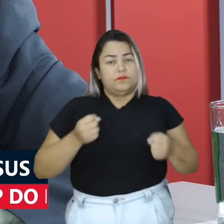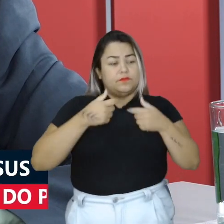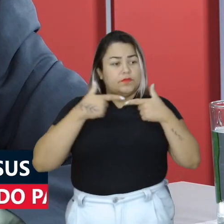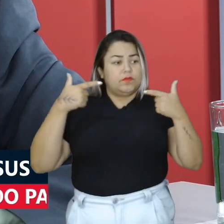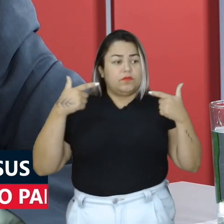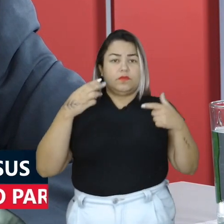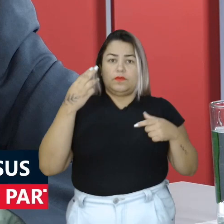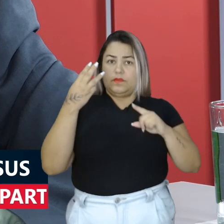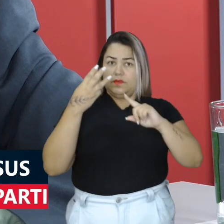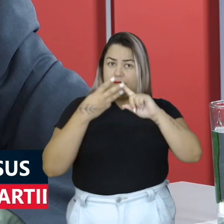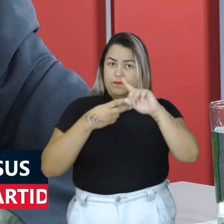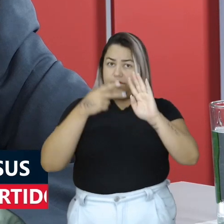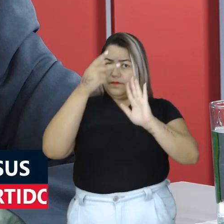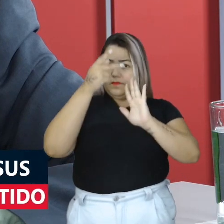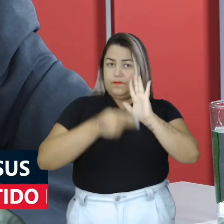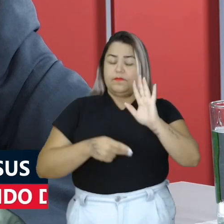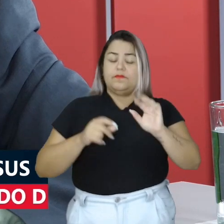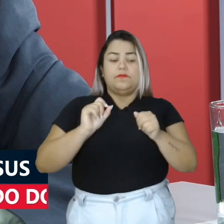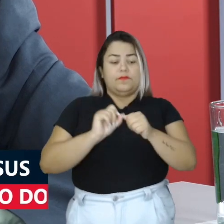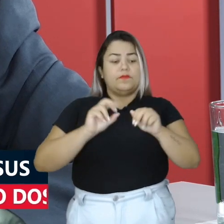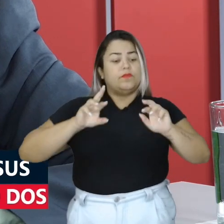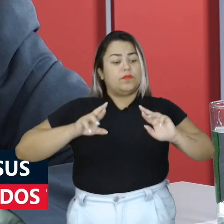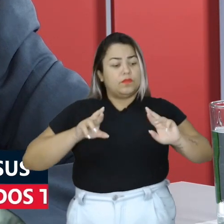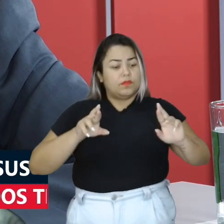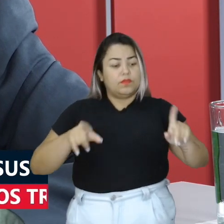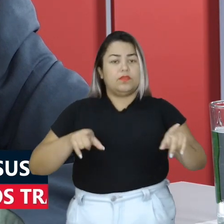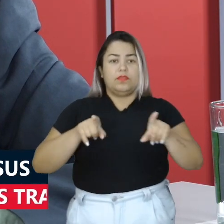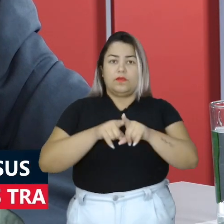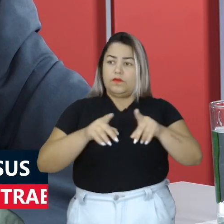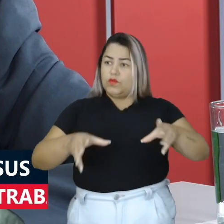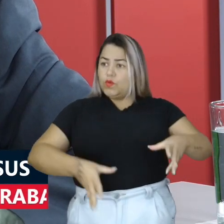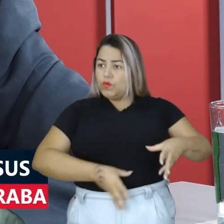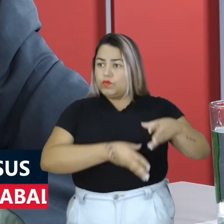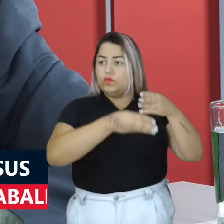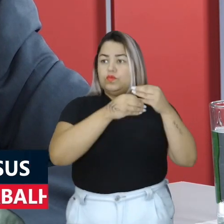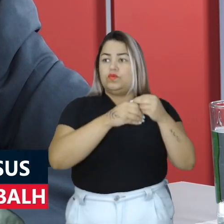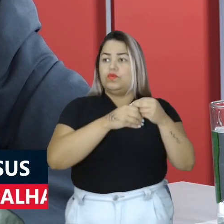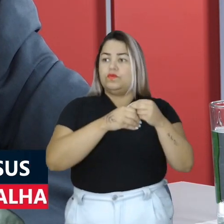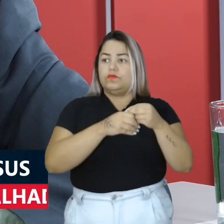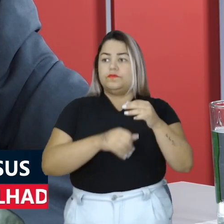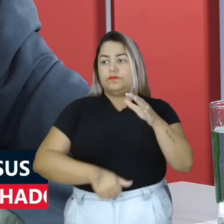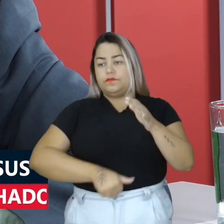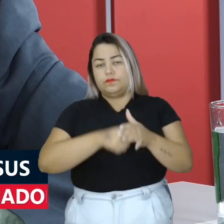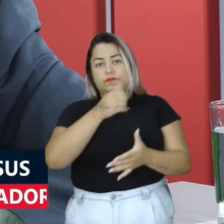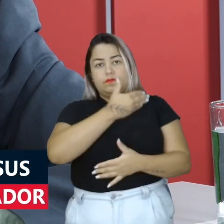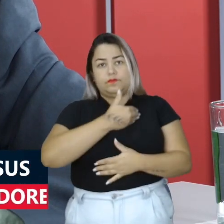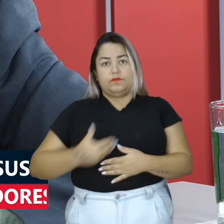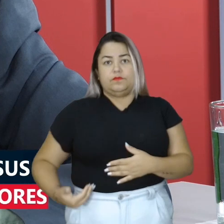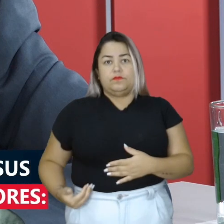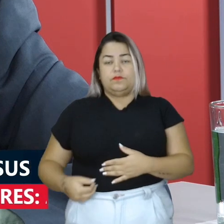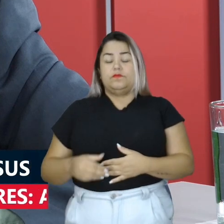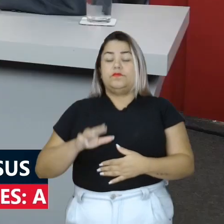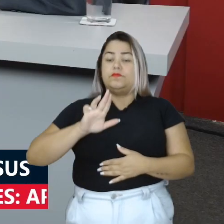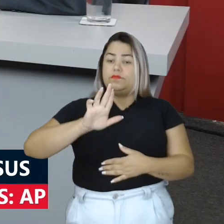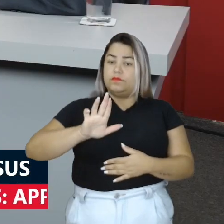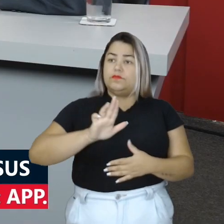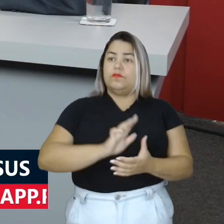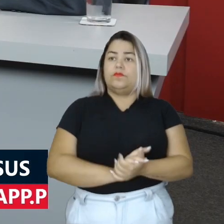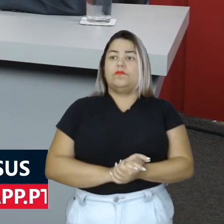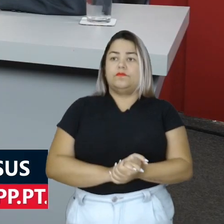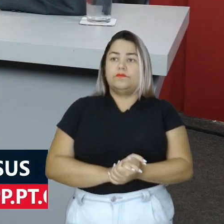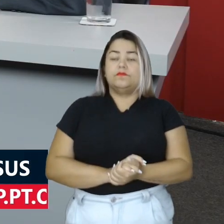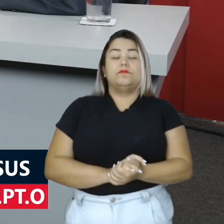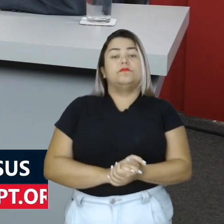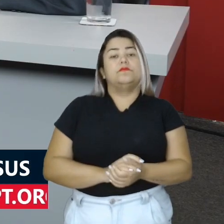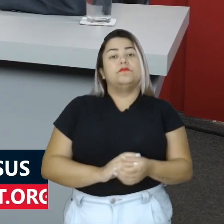projetos que fizeram a diferença a partir da sua implantação no primeiro governo do presidente Lula. Deputado, o senhor falou também